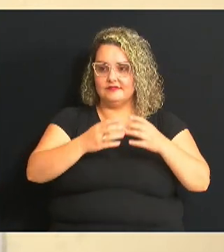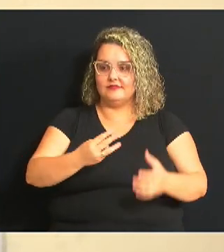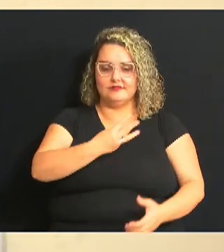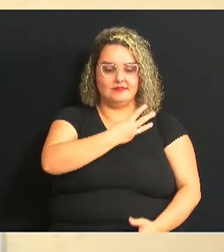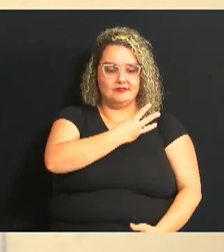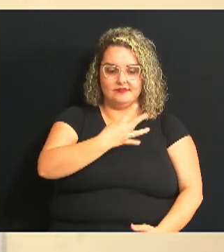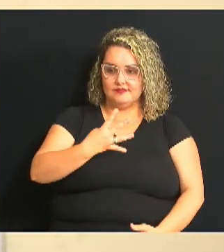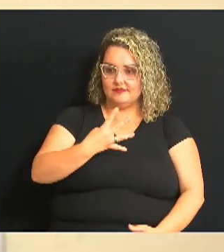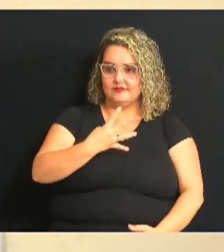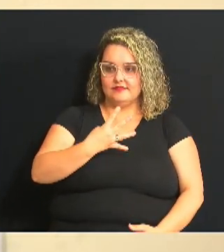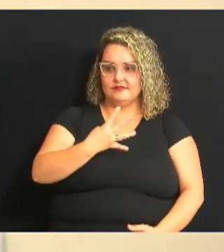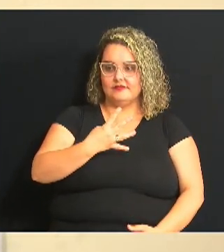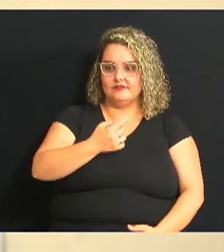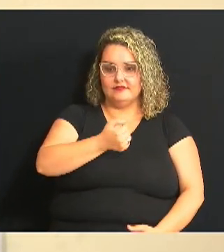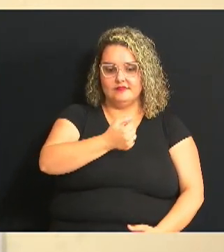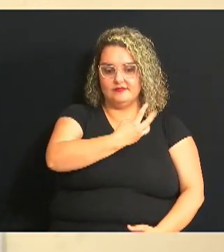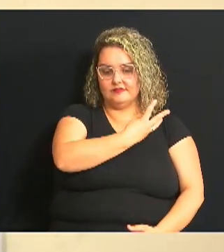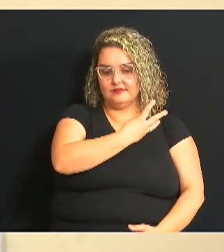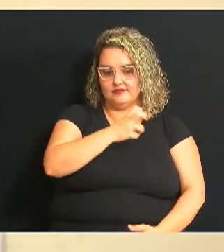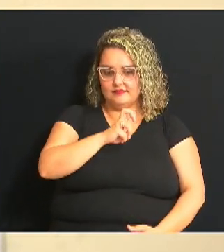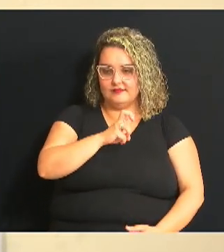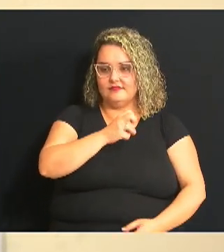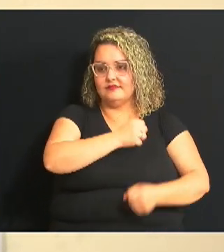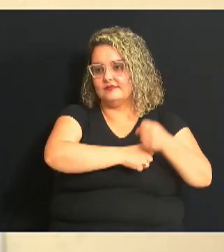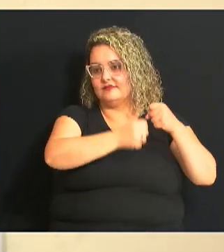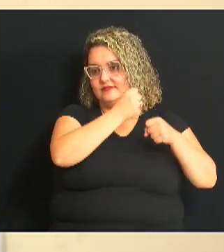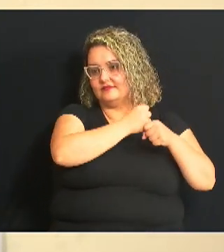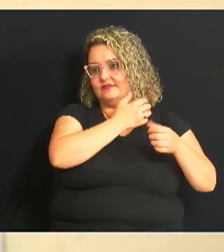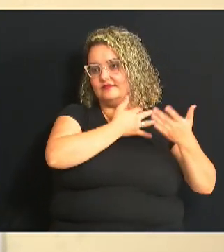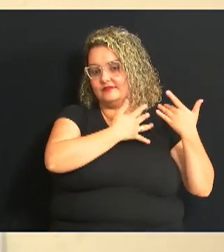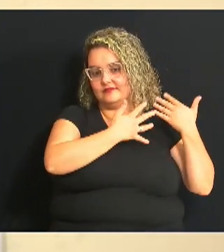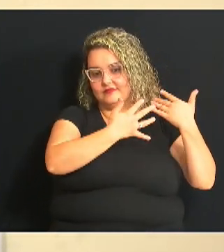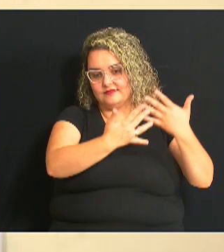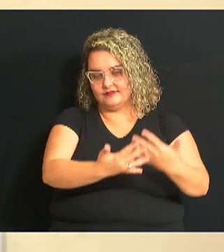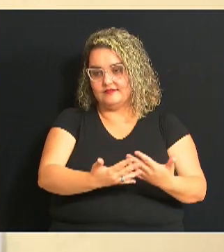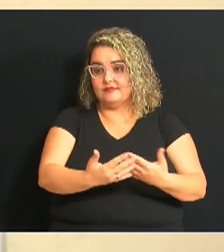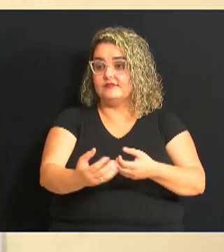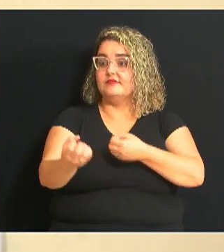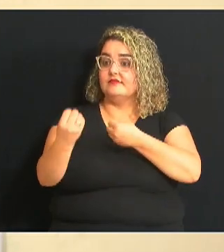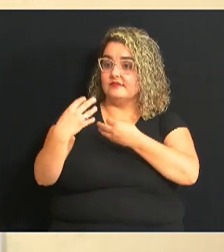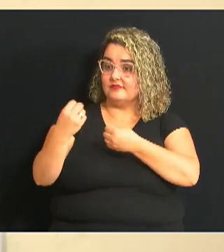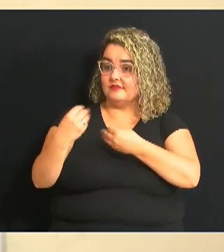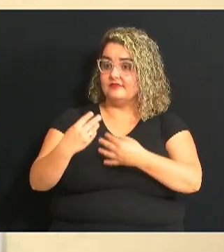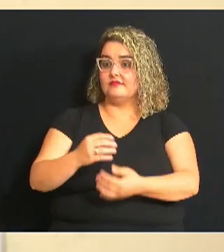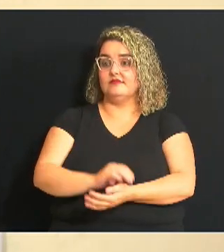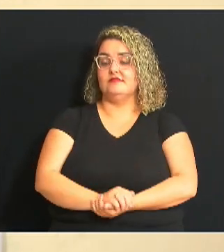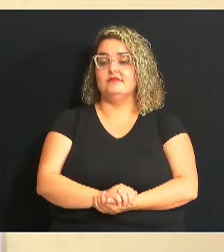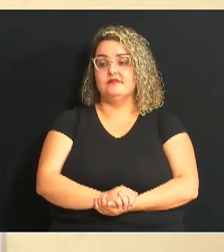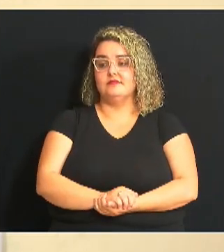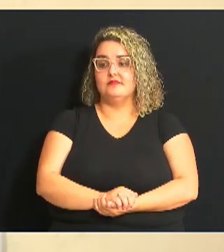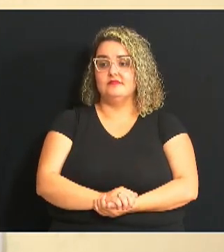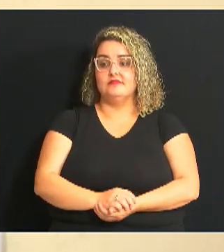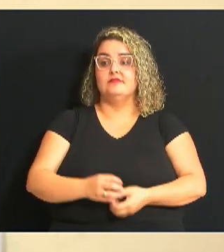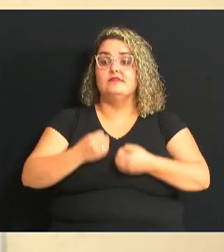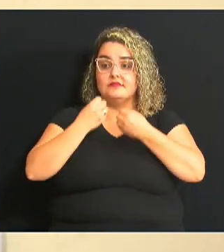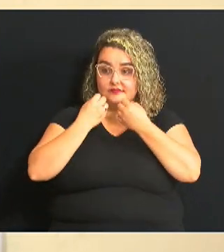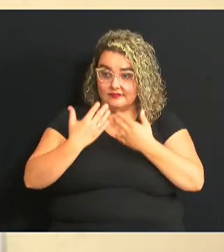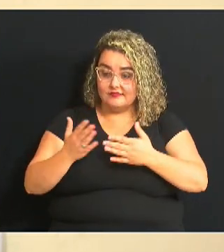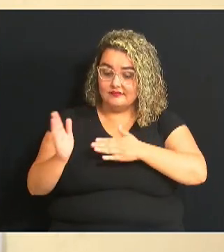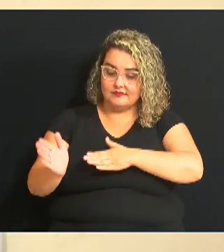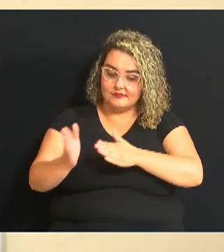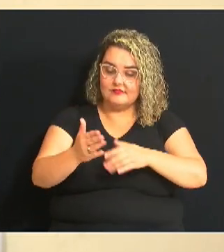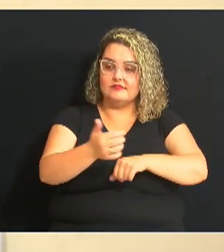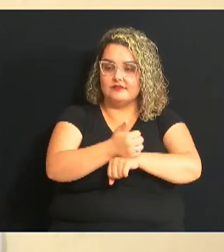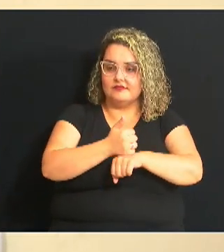quase 34, 35 anos atrás, e também me ensinou o bom caminho da profissão, né? Conviver